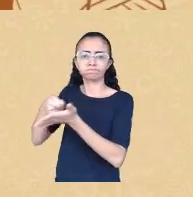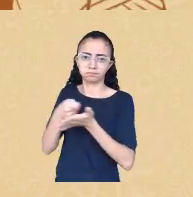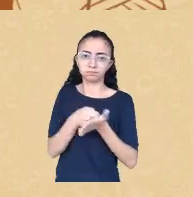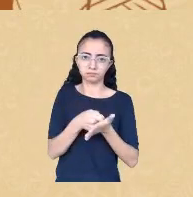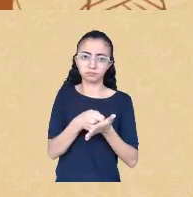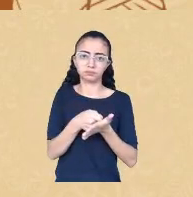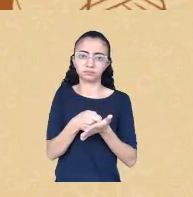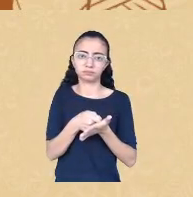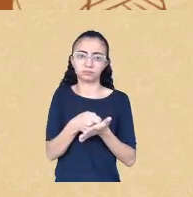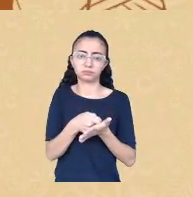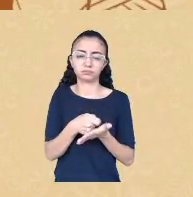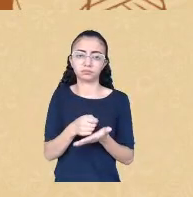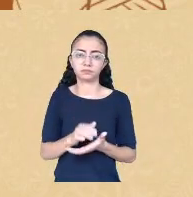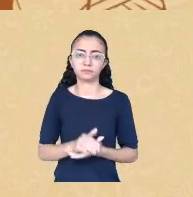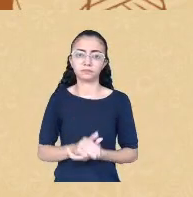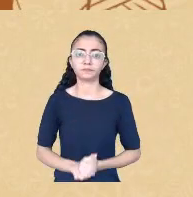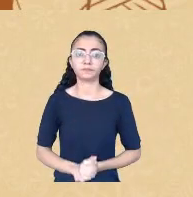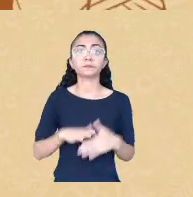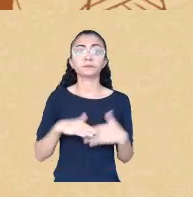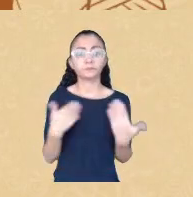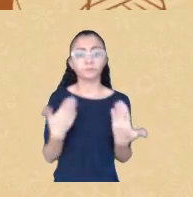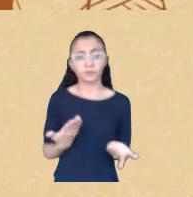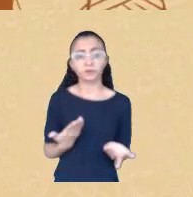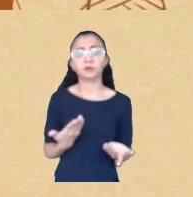uma questão também, para a gente já pensar em saúde.